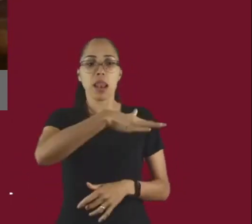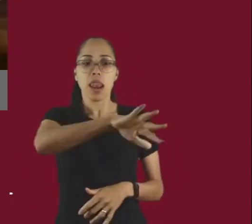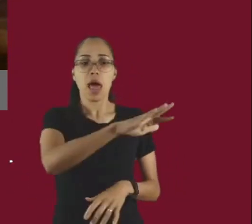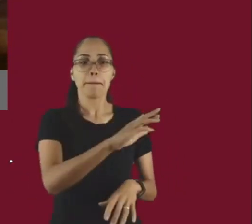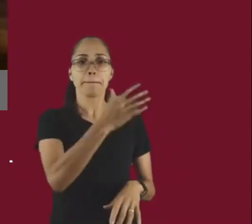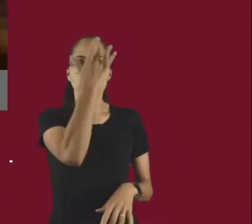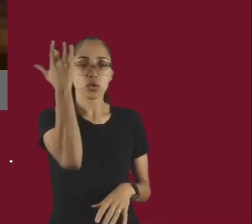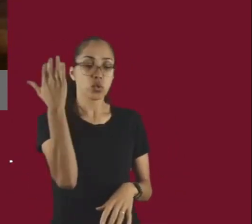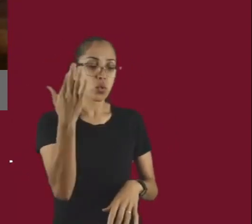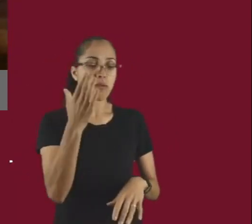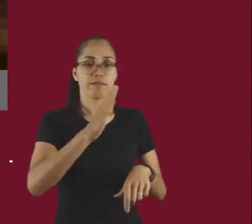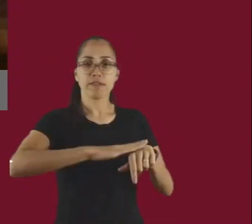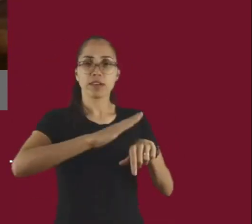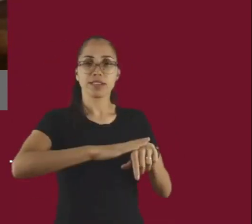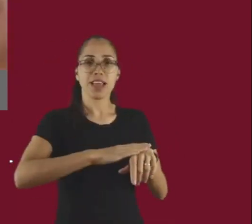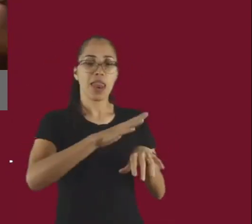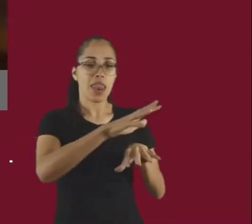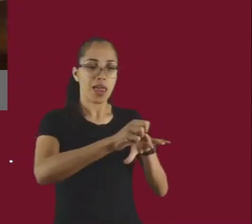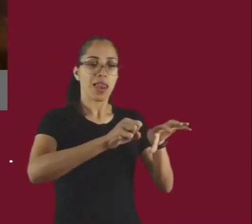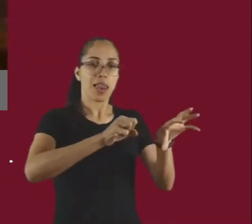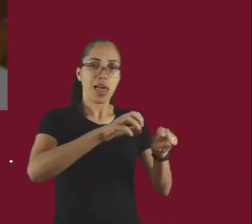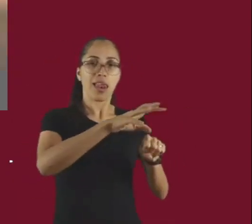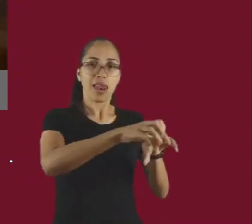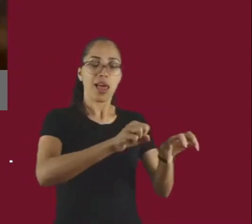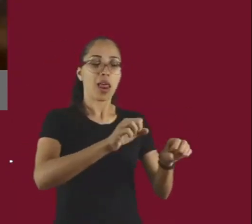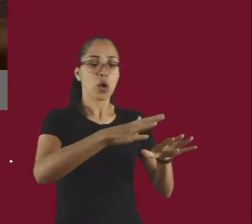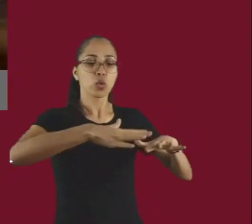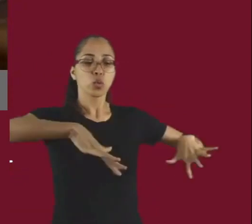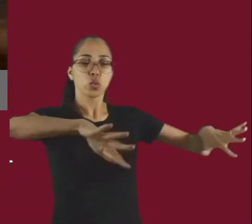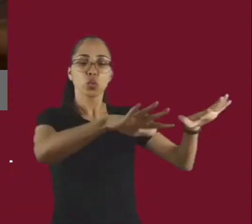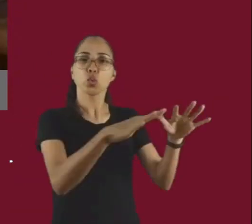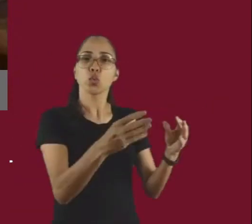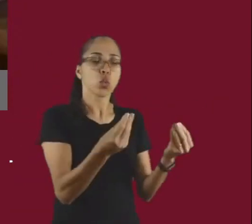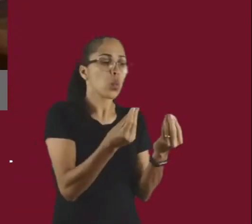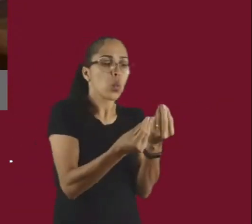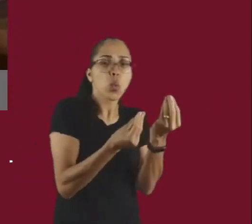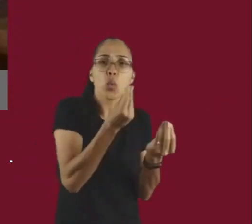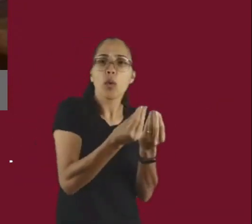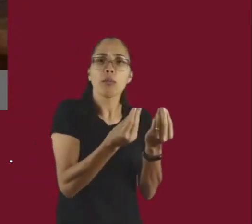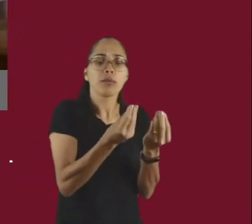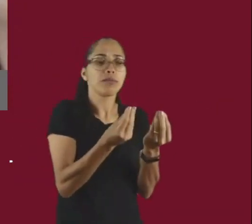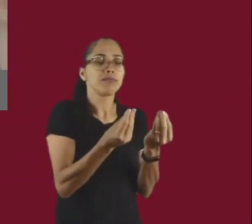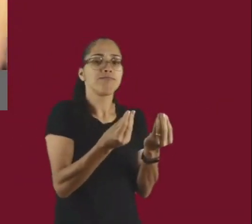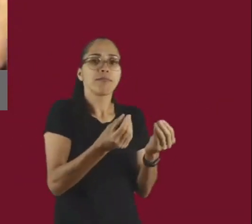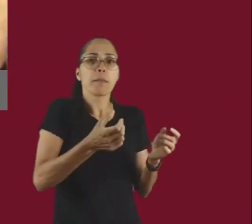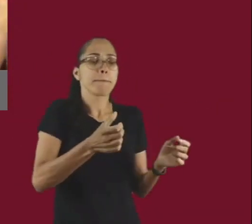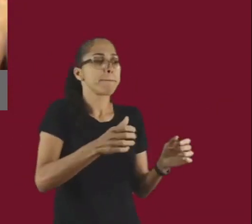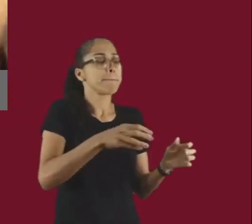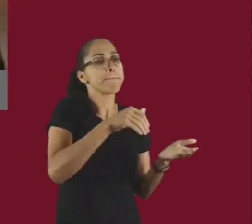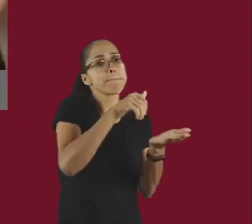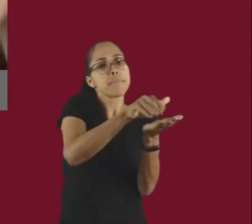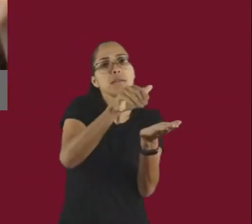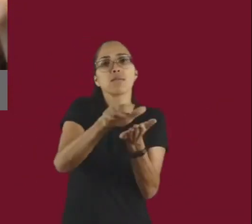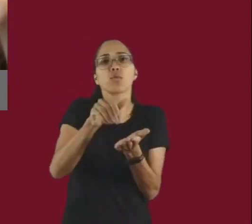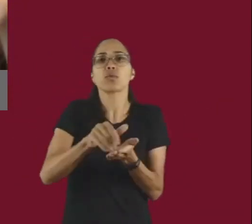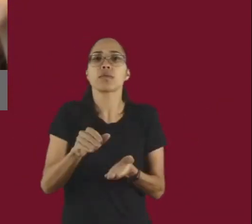do território Yanomami. Mas digamos que você consegue fazer isso. Aí,